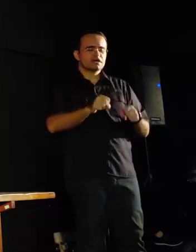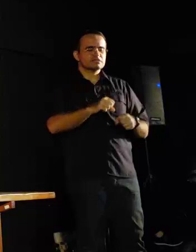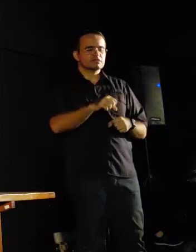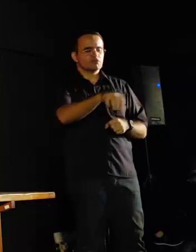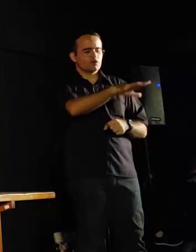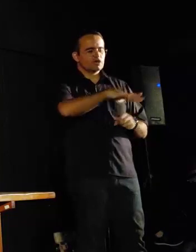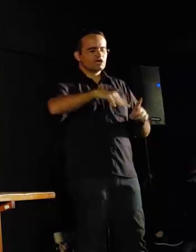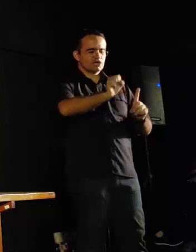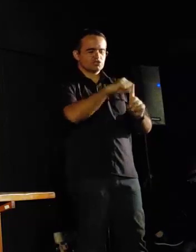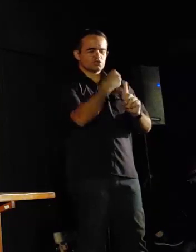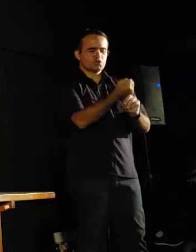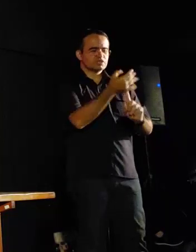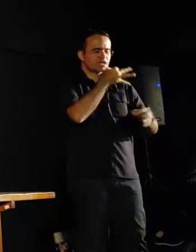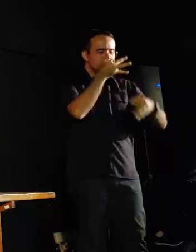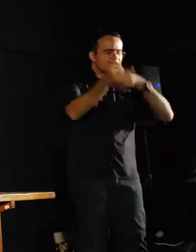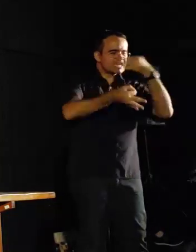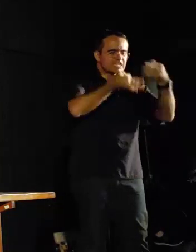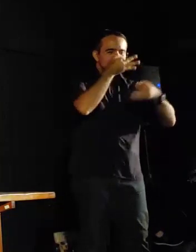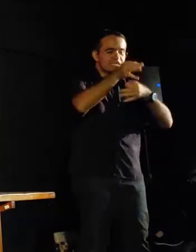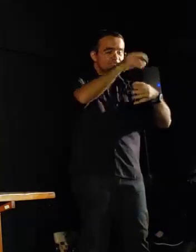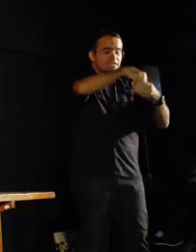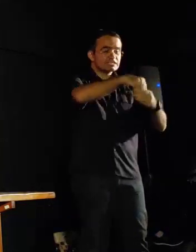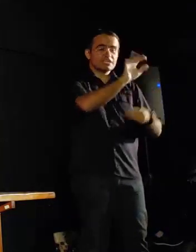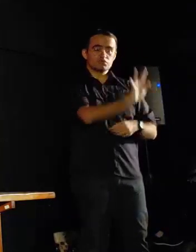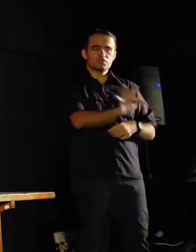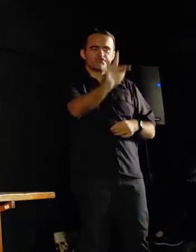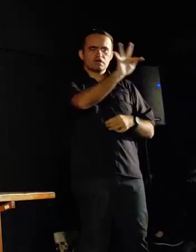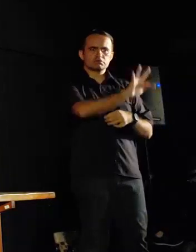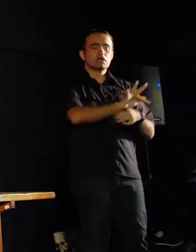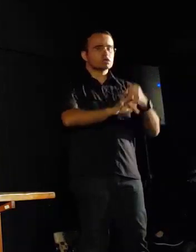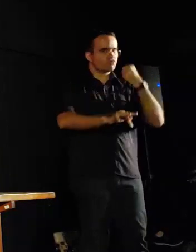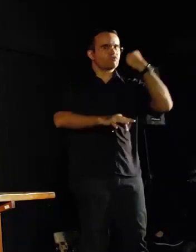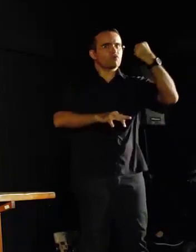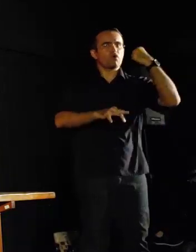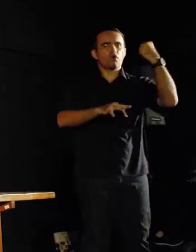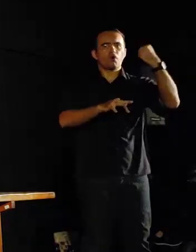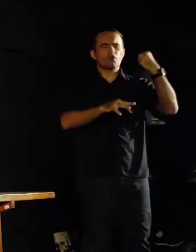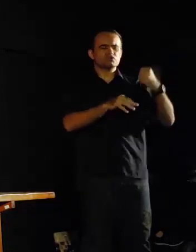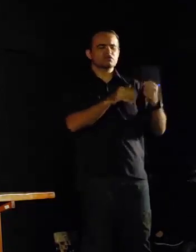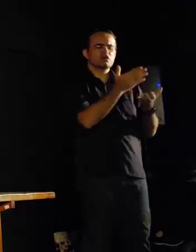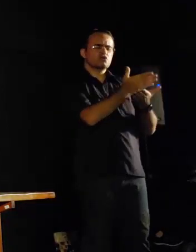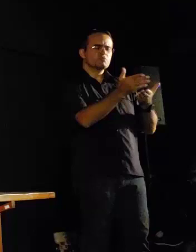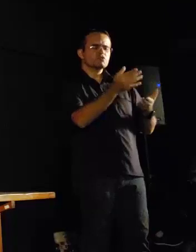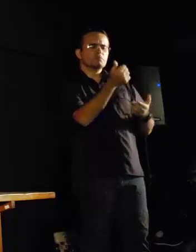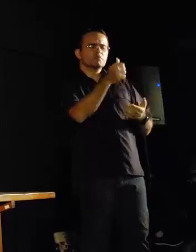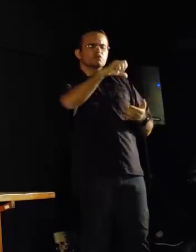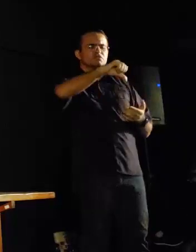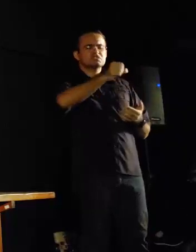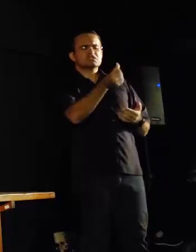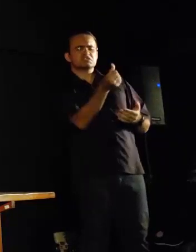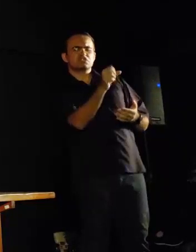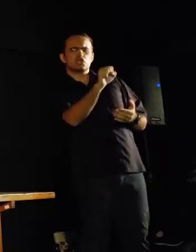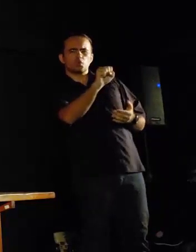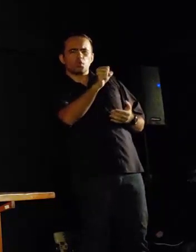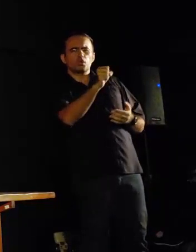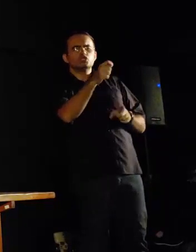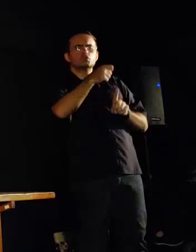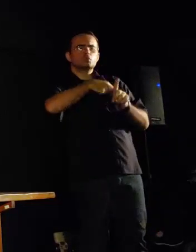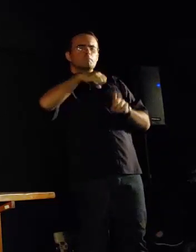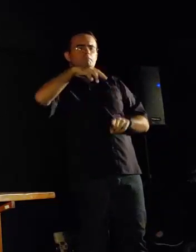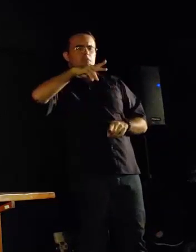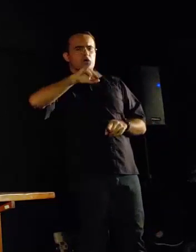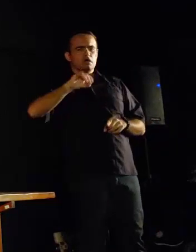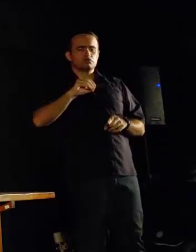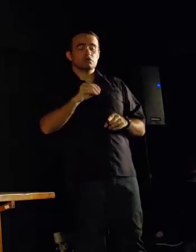crítica que as universidades começaram a desenvolver a partir de maio de 68. Porque foi no primeiro momento